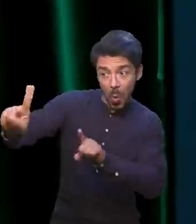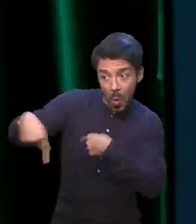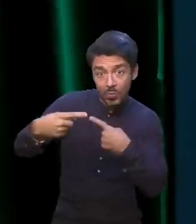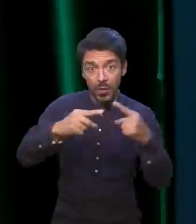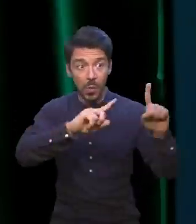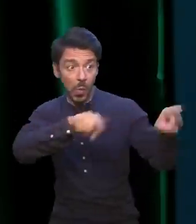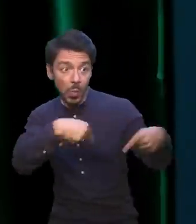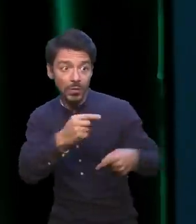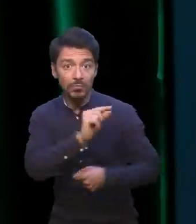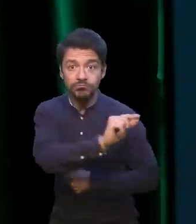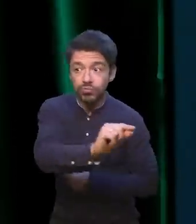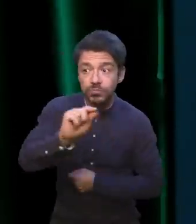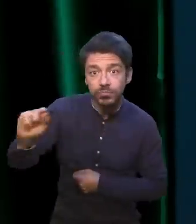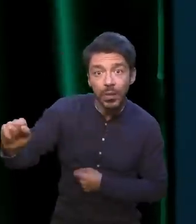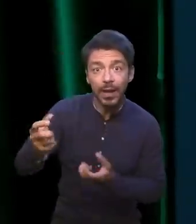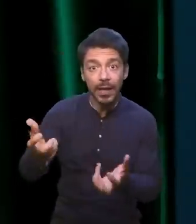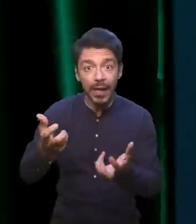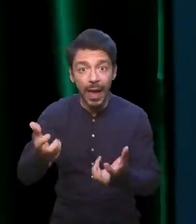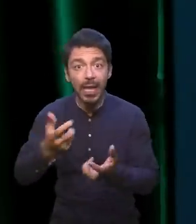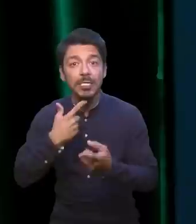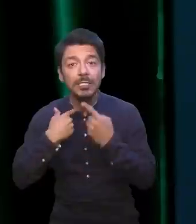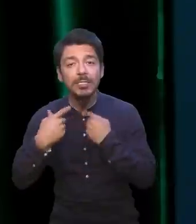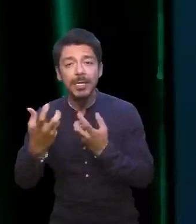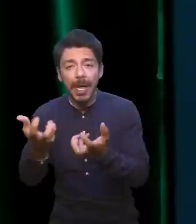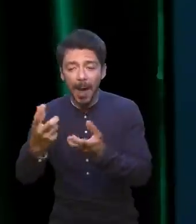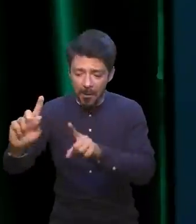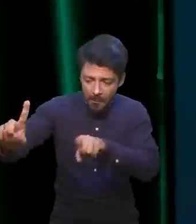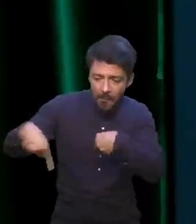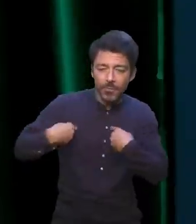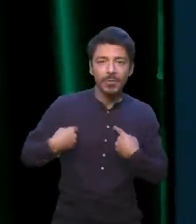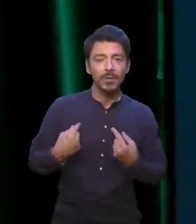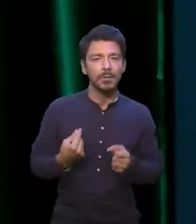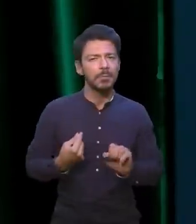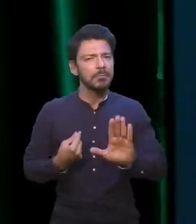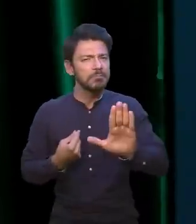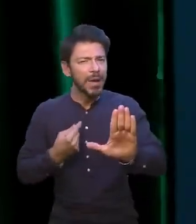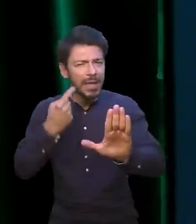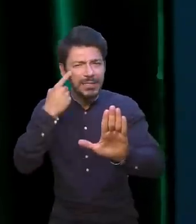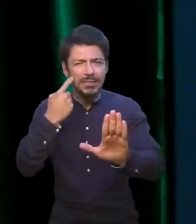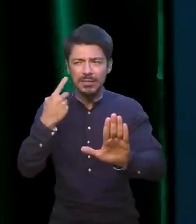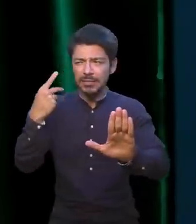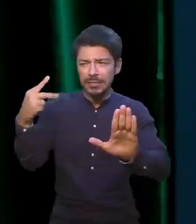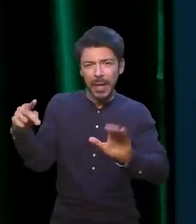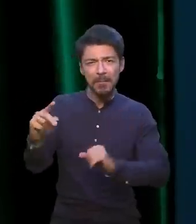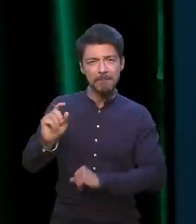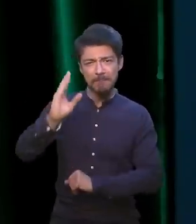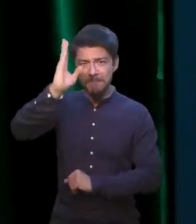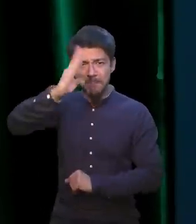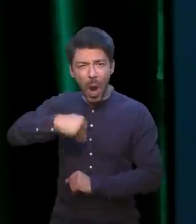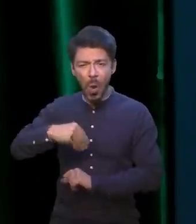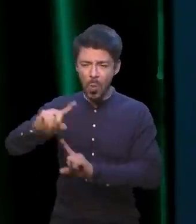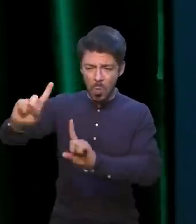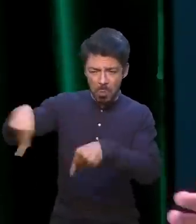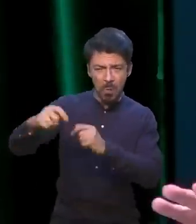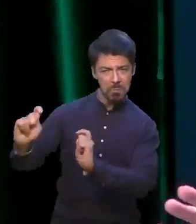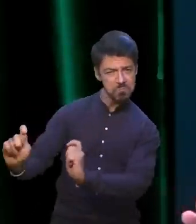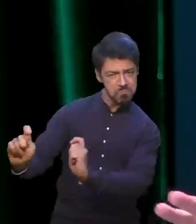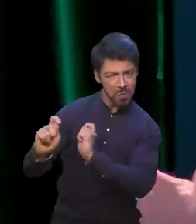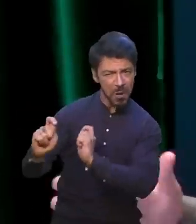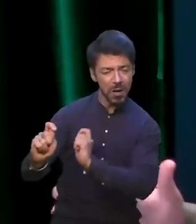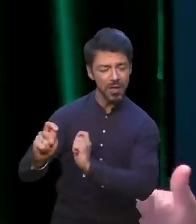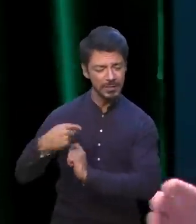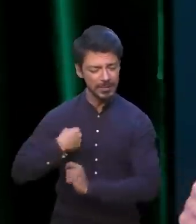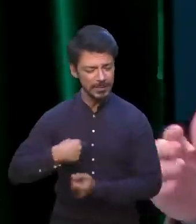o nosso mal. A questão é se este mal dos maus vai nos afetar e nos perturbar. Se eu tiver com